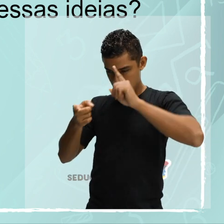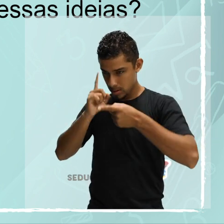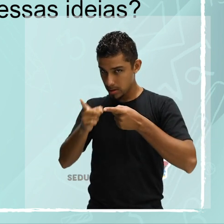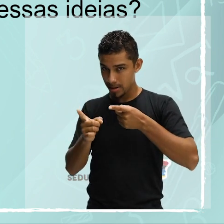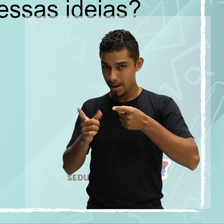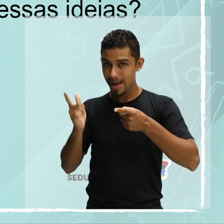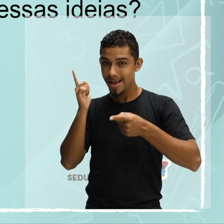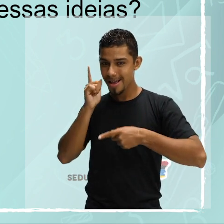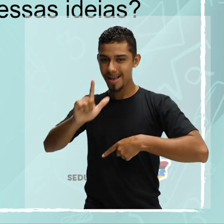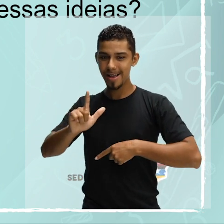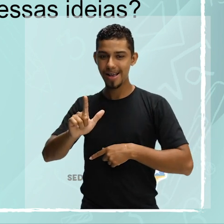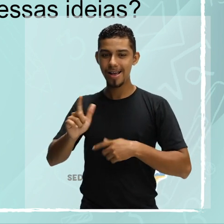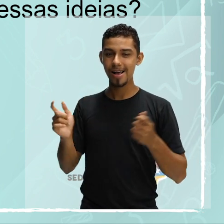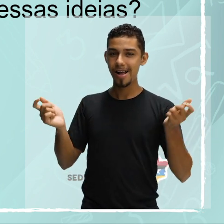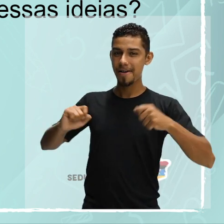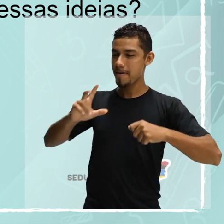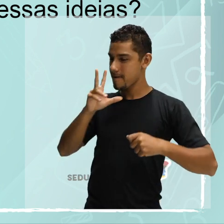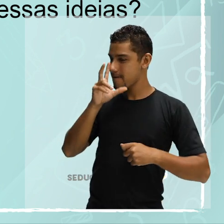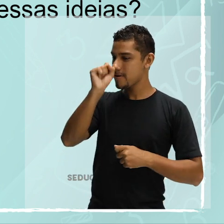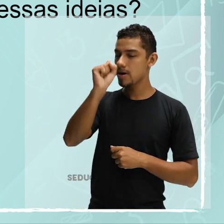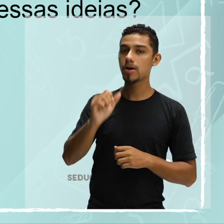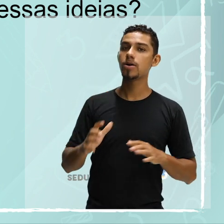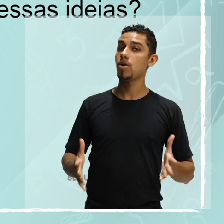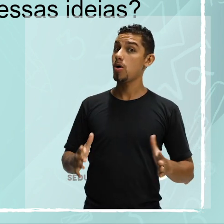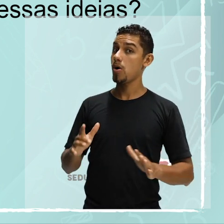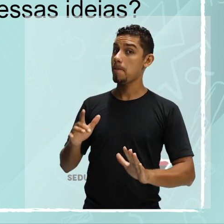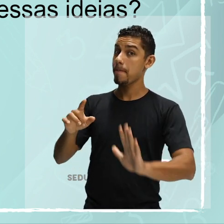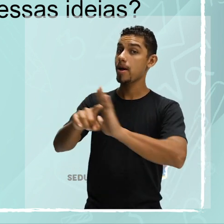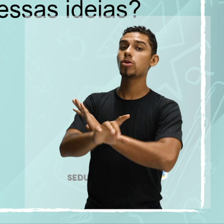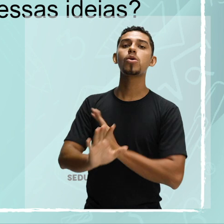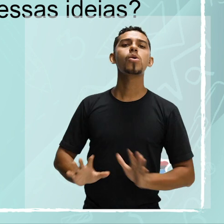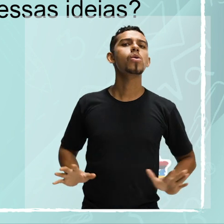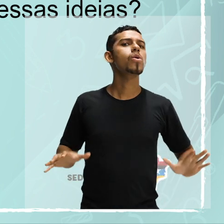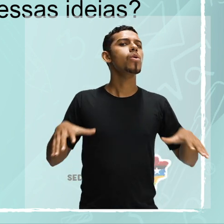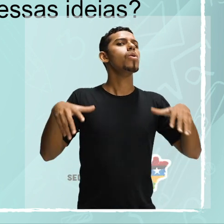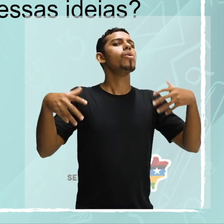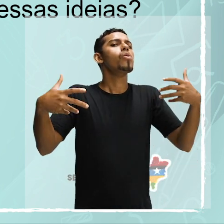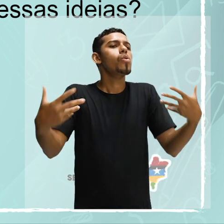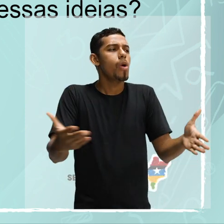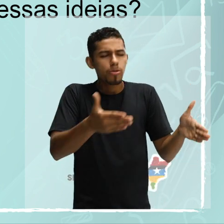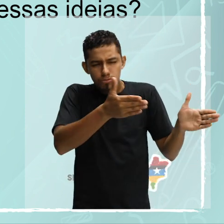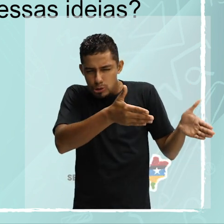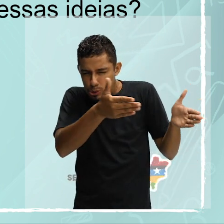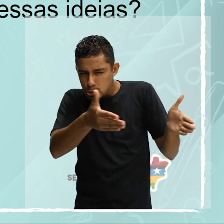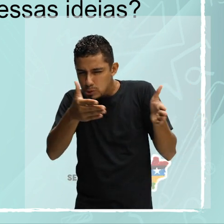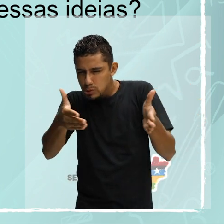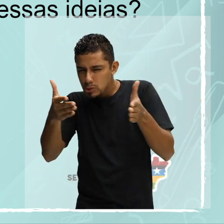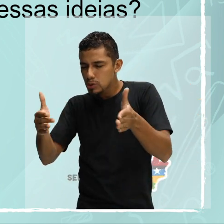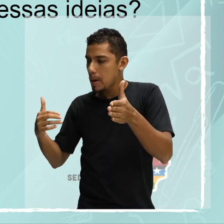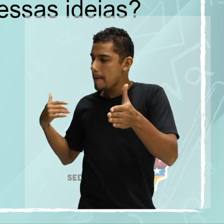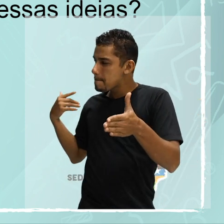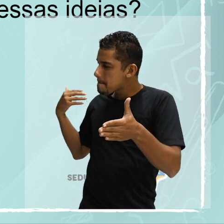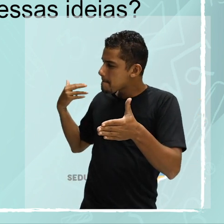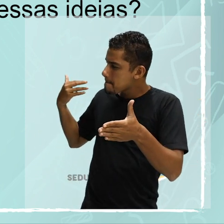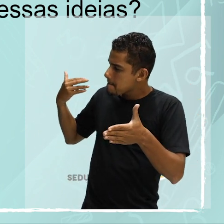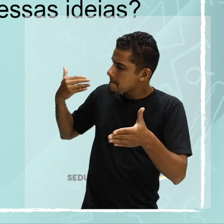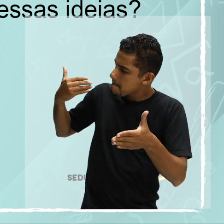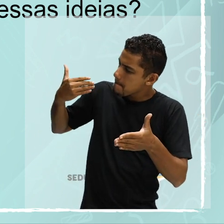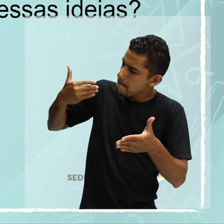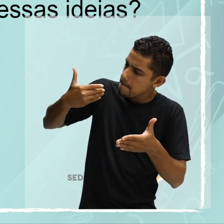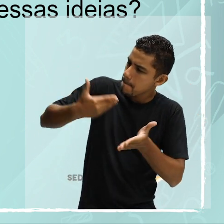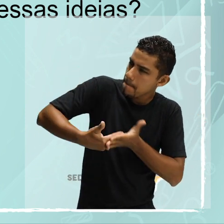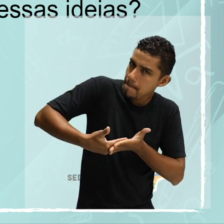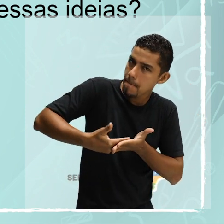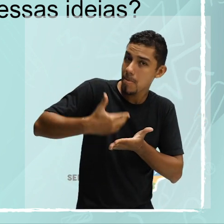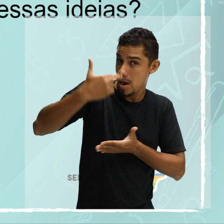poder. Que processo histórico, olha o comando da questão. Que processo histórico, é muito importante tu